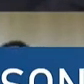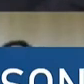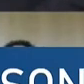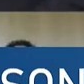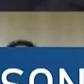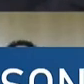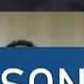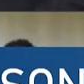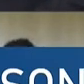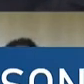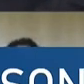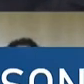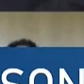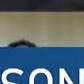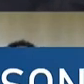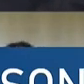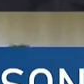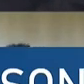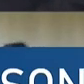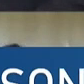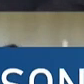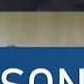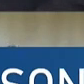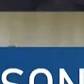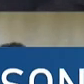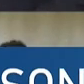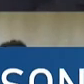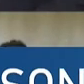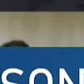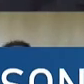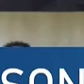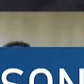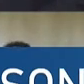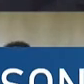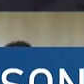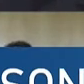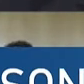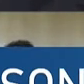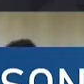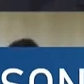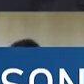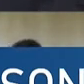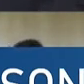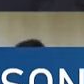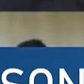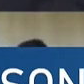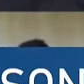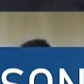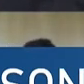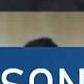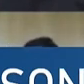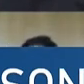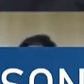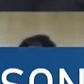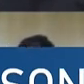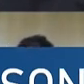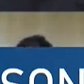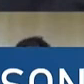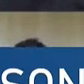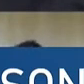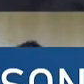as provas colhidas e reanalisadas pela Polícia Federal, de fevereiro para cá, confirmaram de